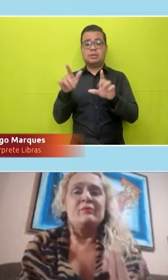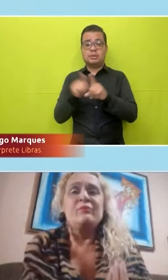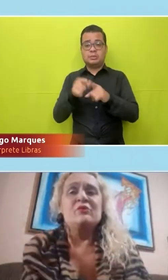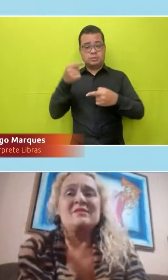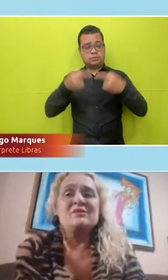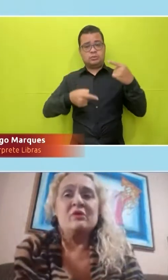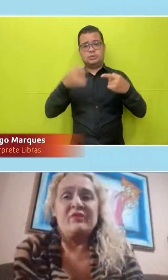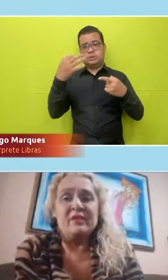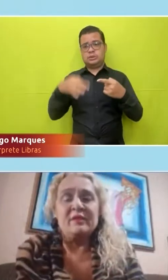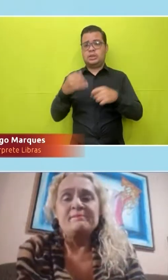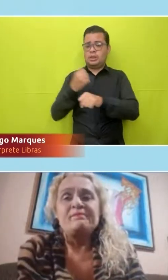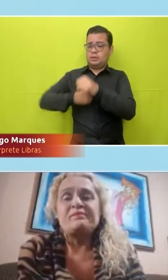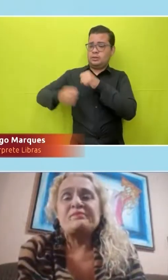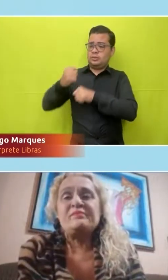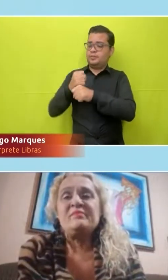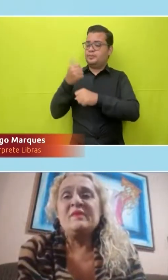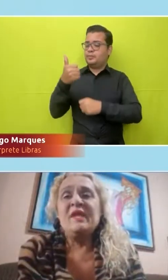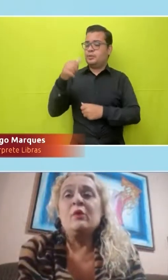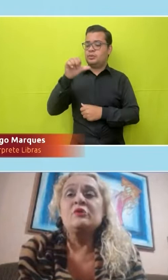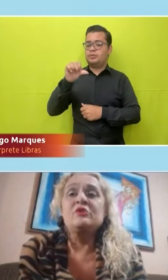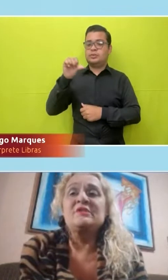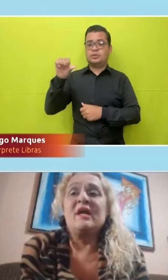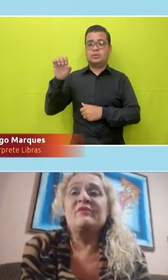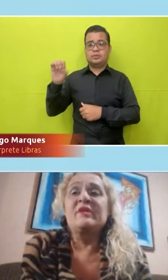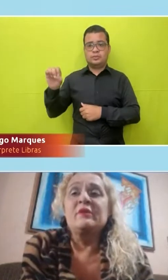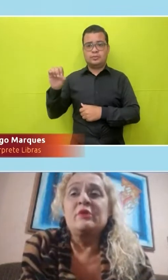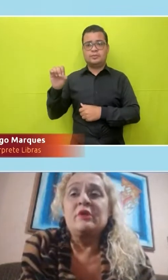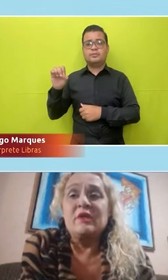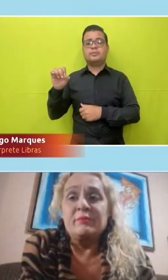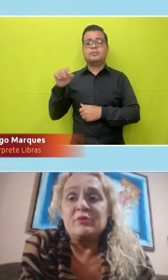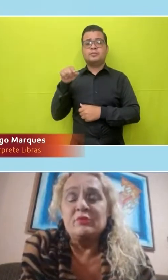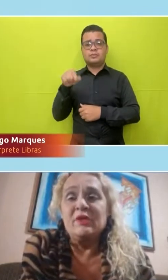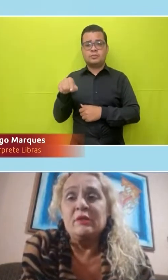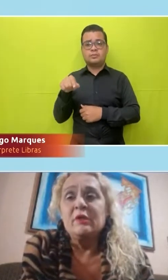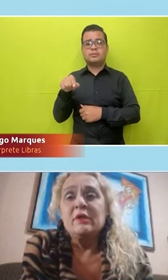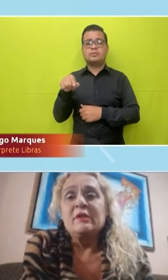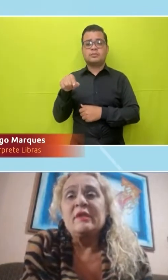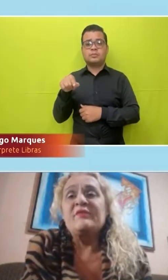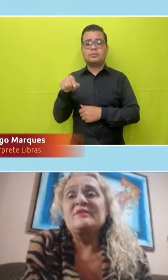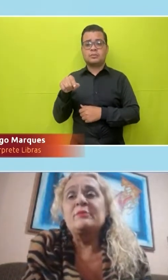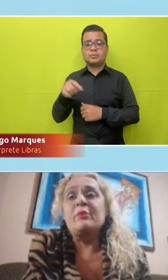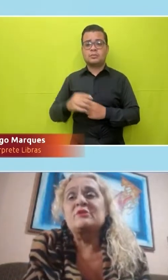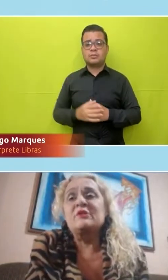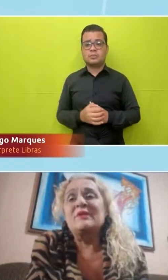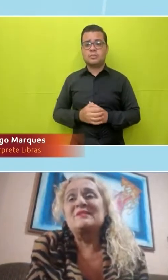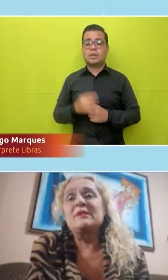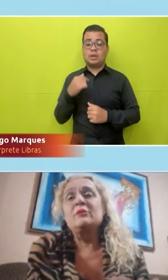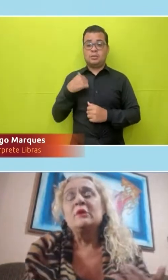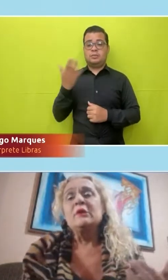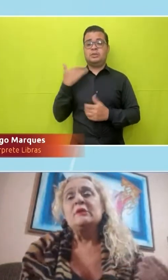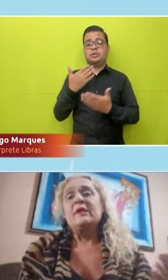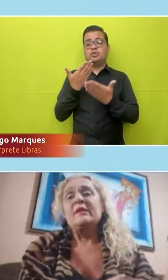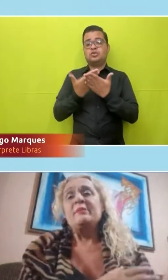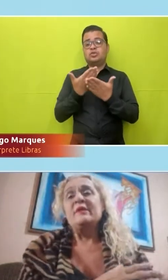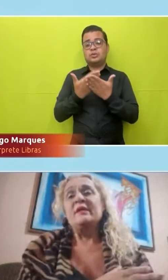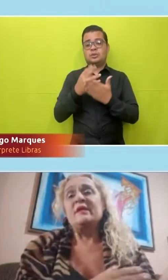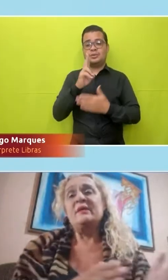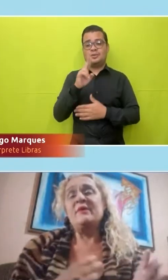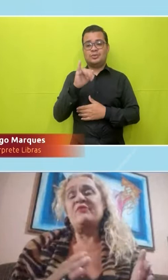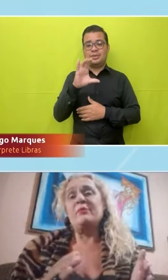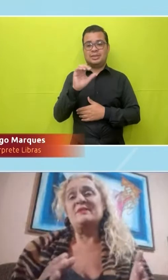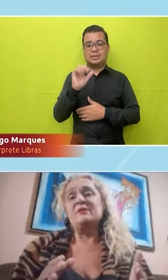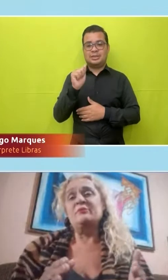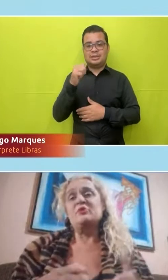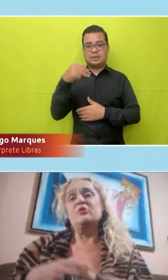em 1990, né, onde eu estava dentro da Unicamp estudando, né, fazendo pós-graduação, né, terminando aqui